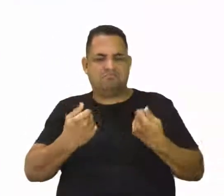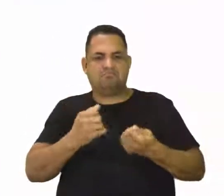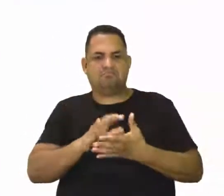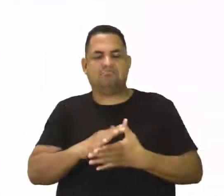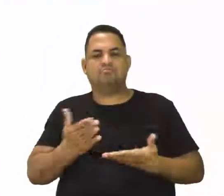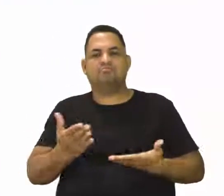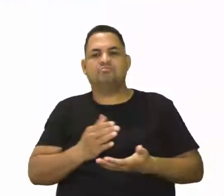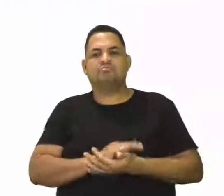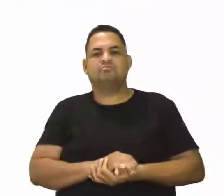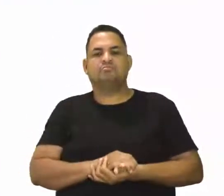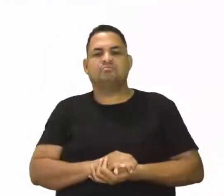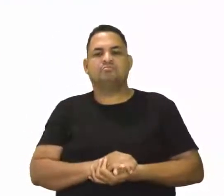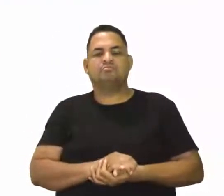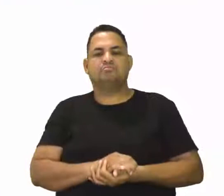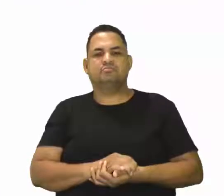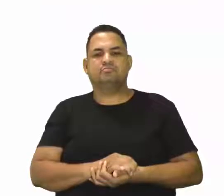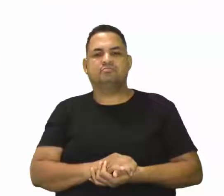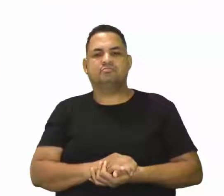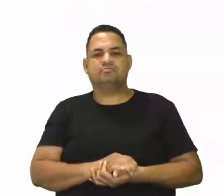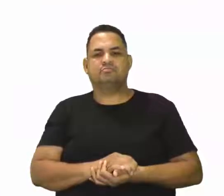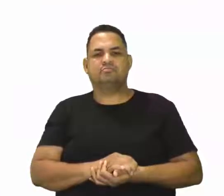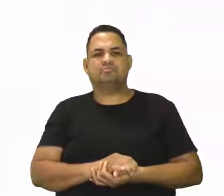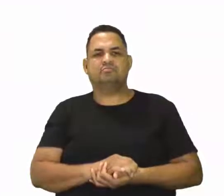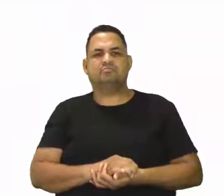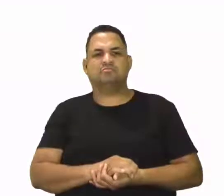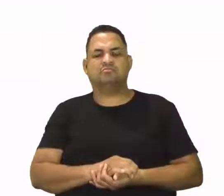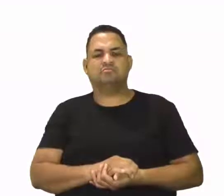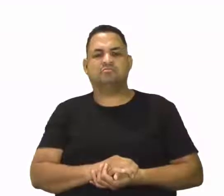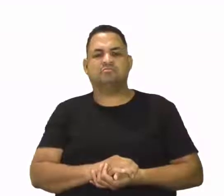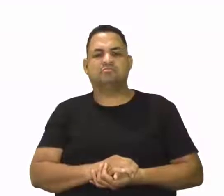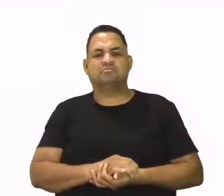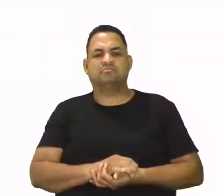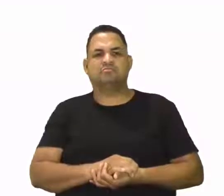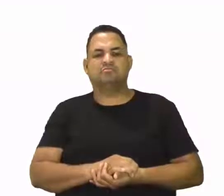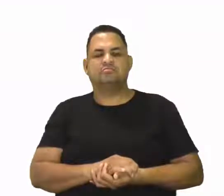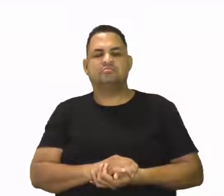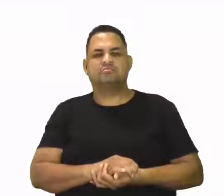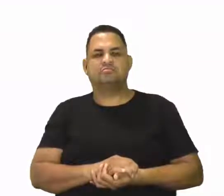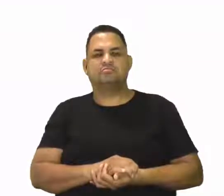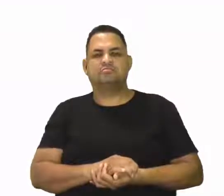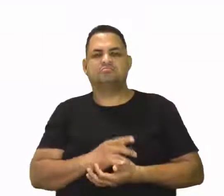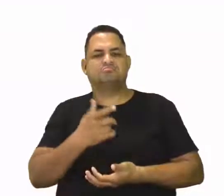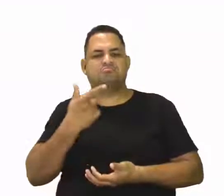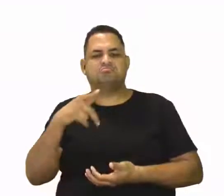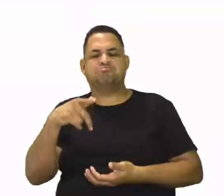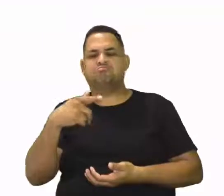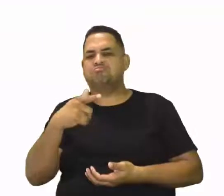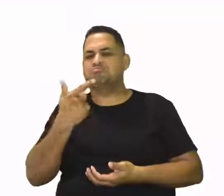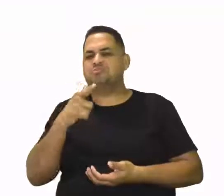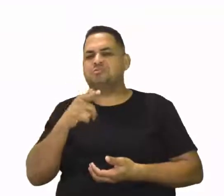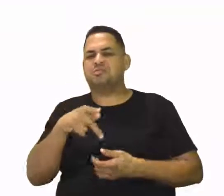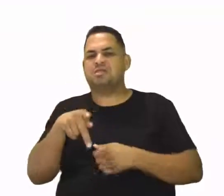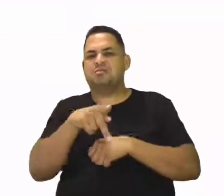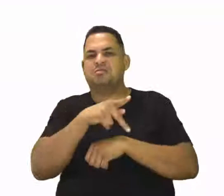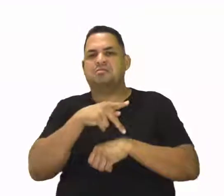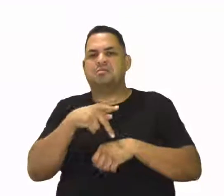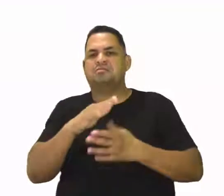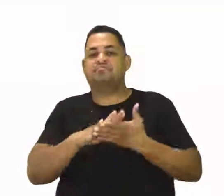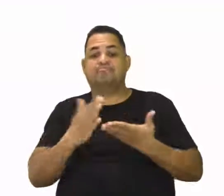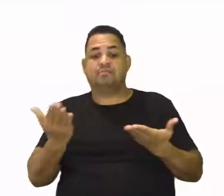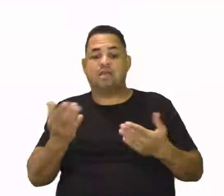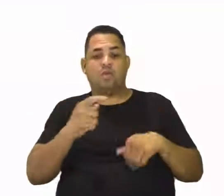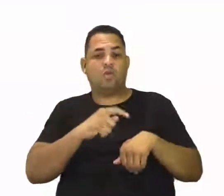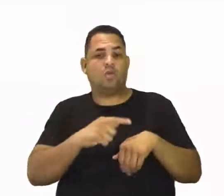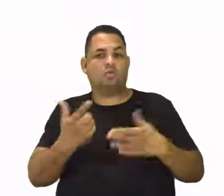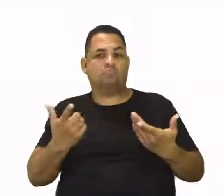de troféu troféu mesmo para lá nenhuma nação por